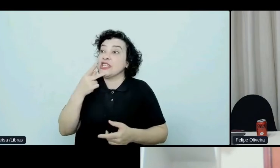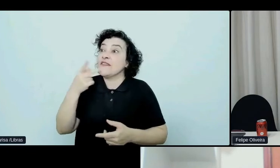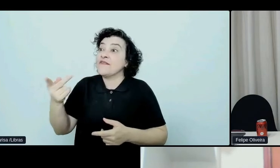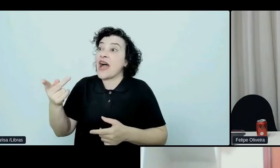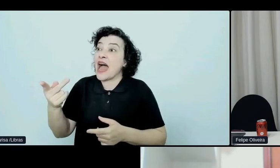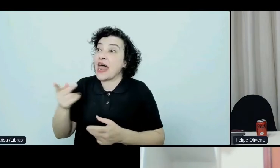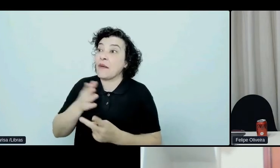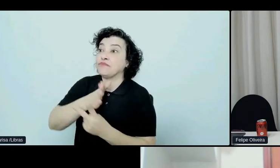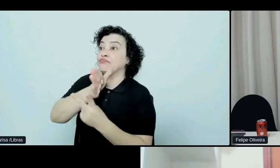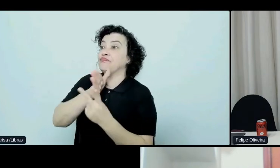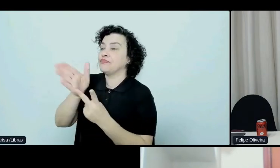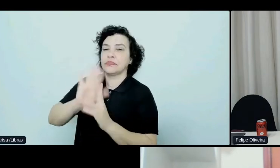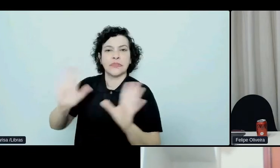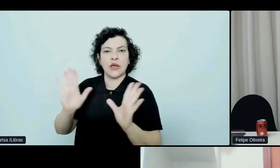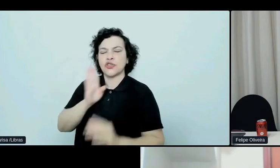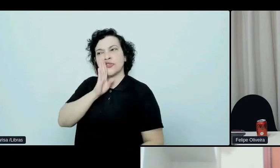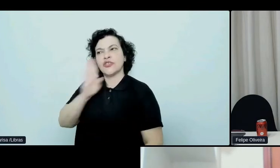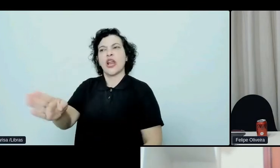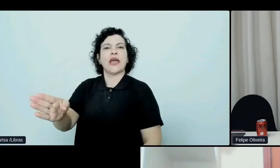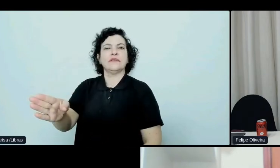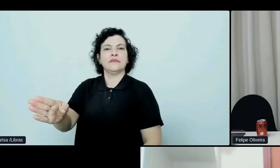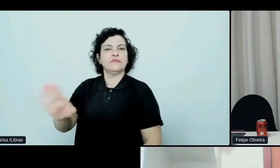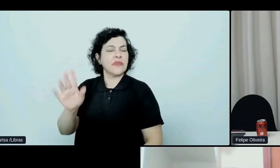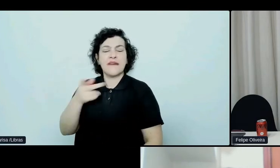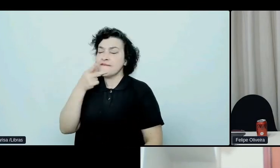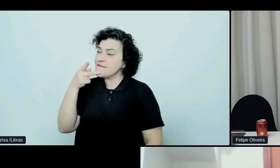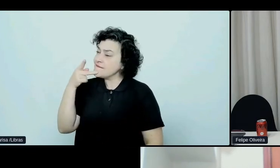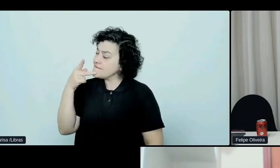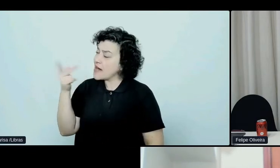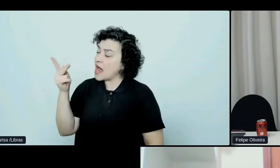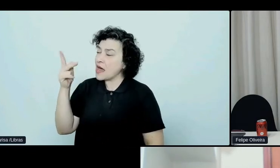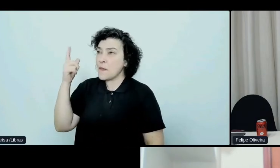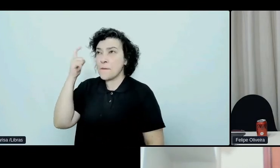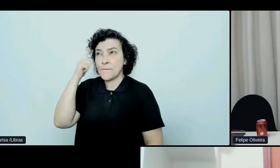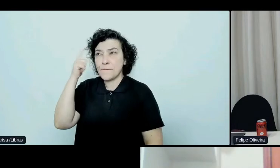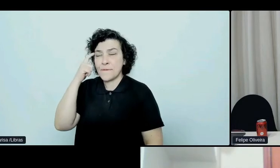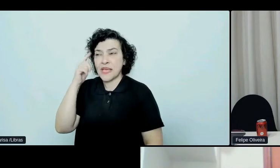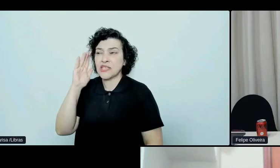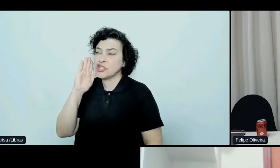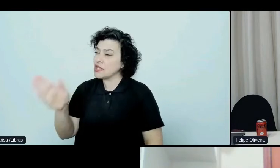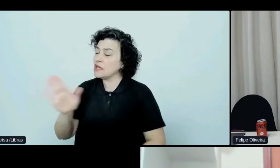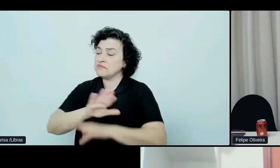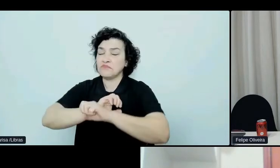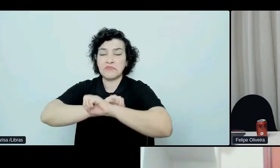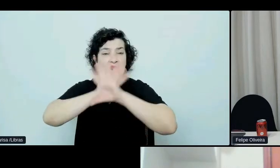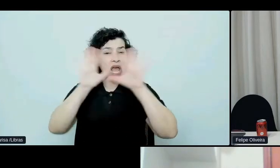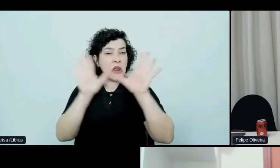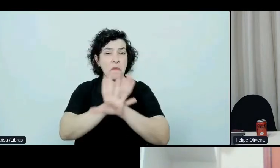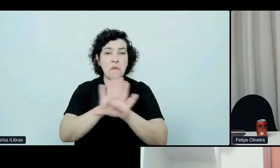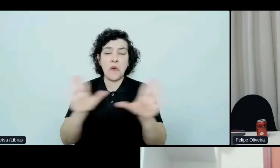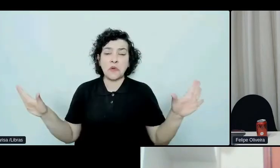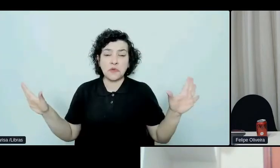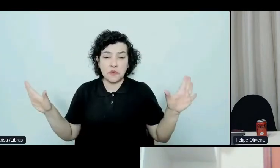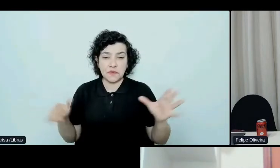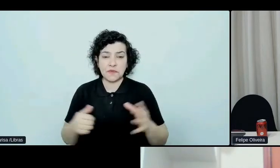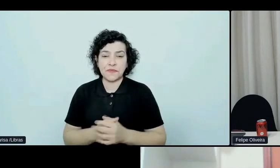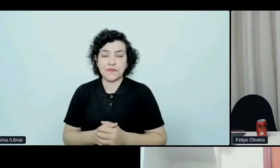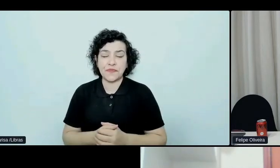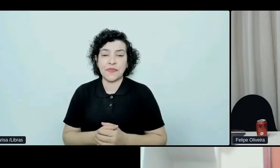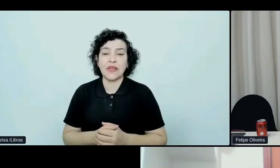gente é só a gente, se tivesse só entre a gente falar assim, estaria tudo perfeito. E até mais prático, porque a gente não